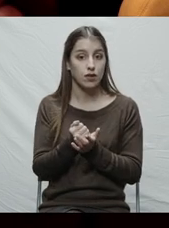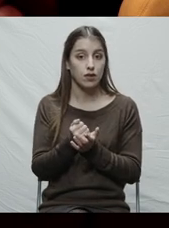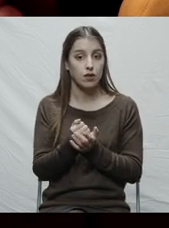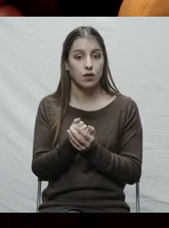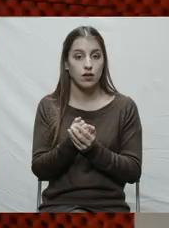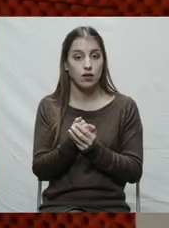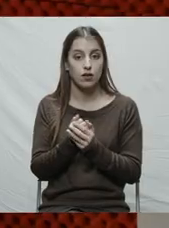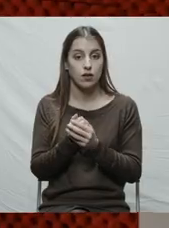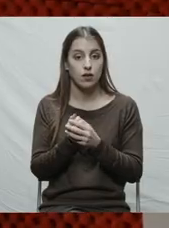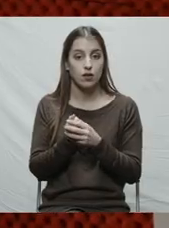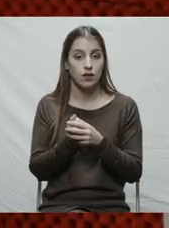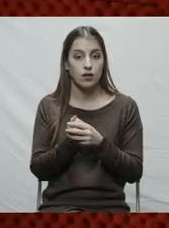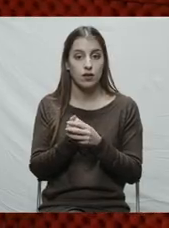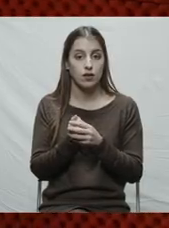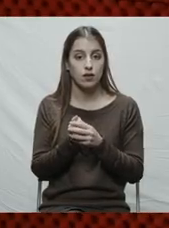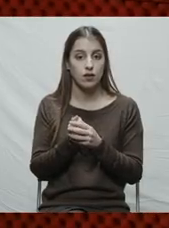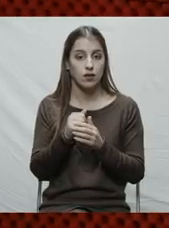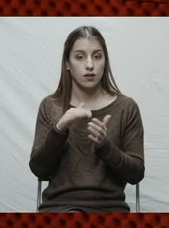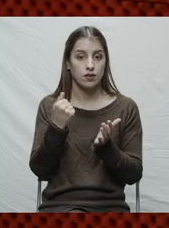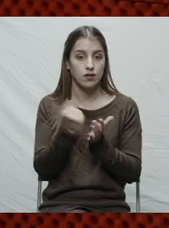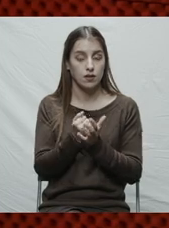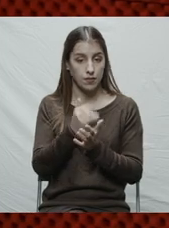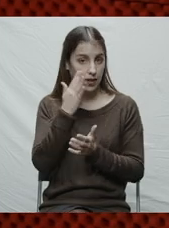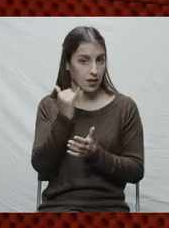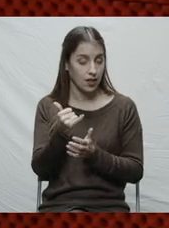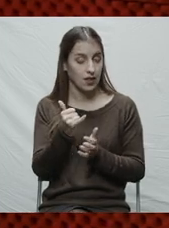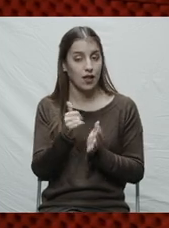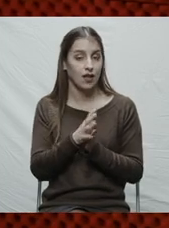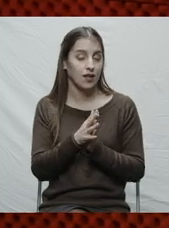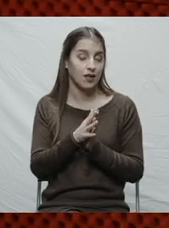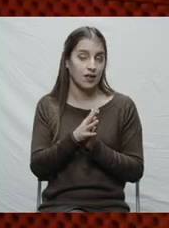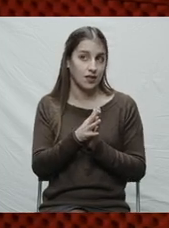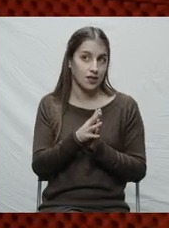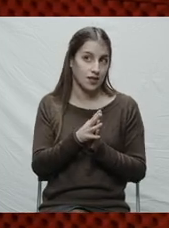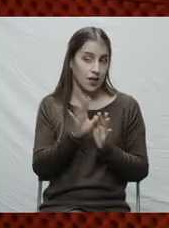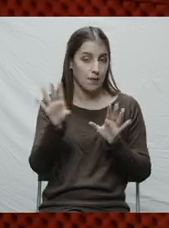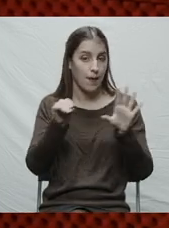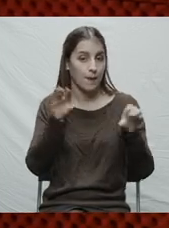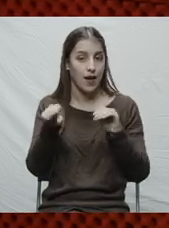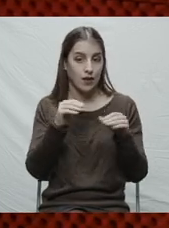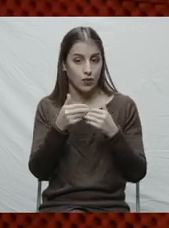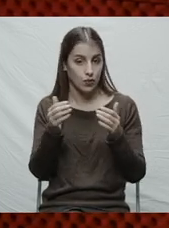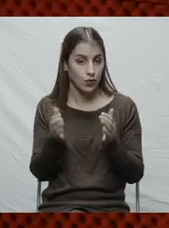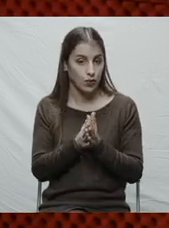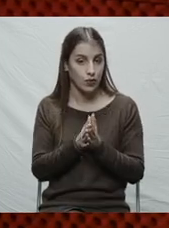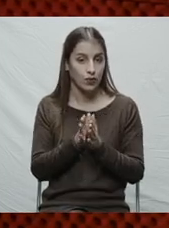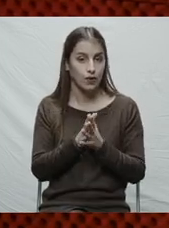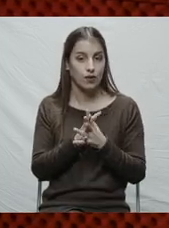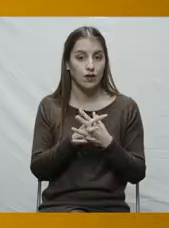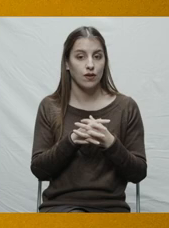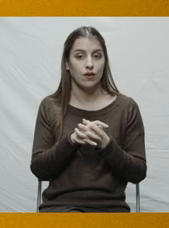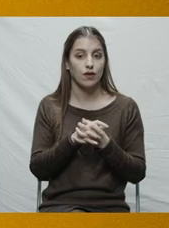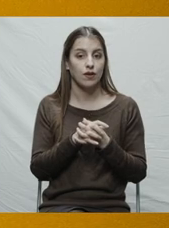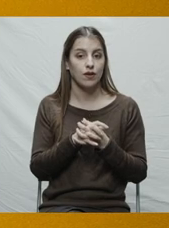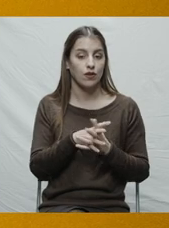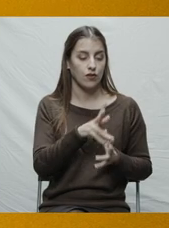sempre um veludo. É a textura Assim, é sempre um veludo. que se traz é o vulto, sim. Depois, eventualmente, no Vulto próximo. de Veleda. Desculpa, Exato. estava a